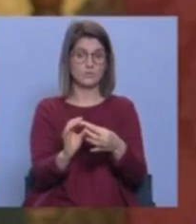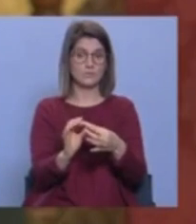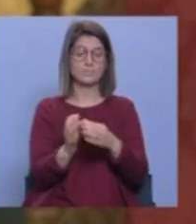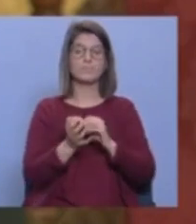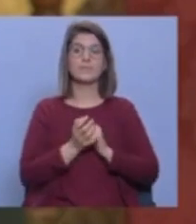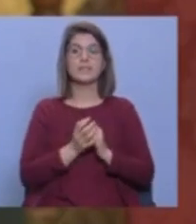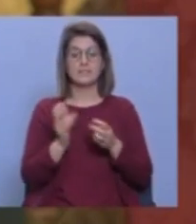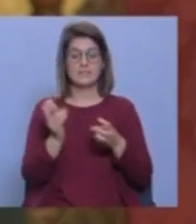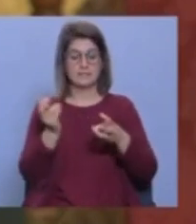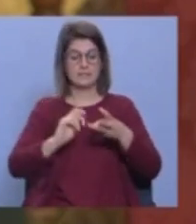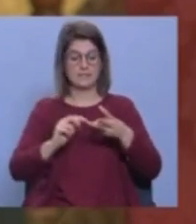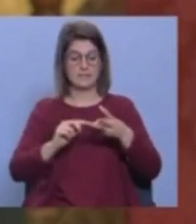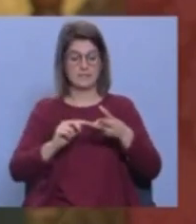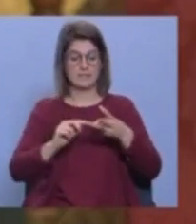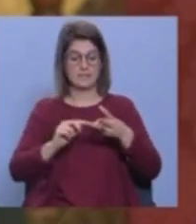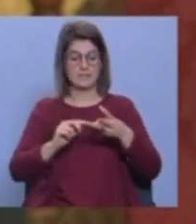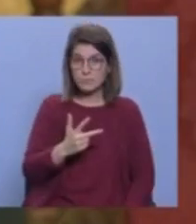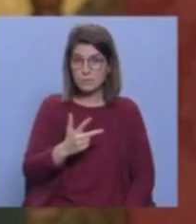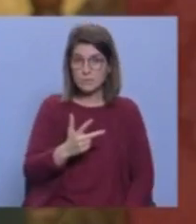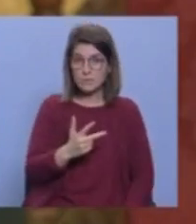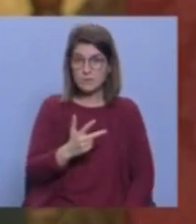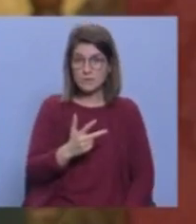O terceiro método é o método